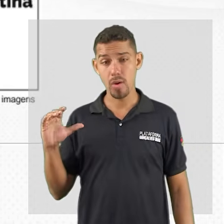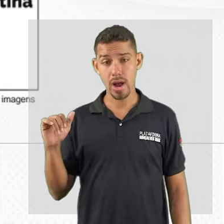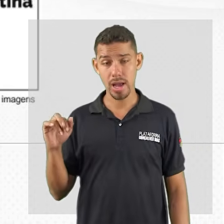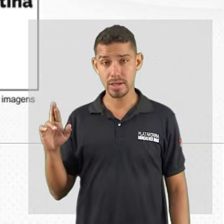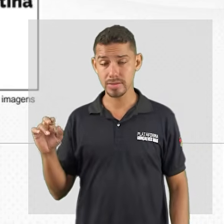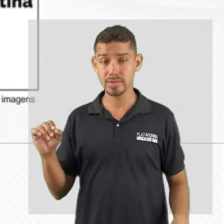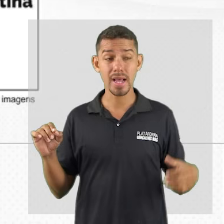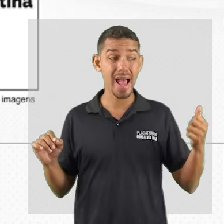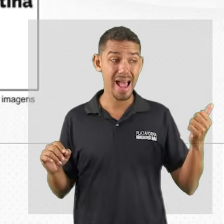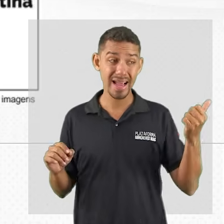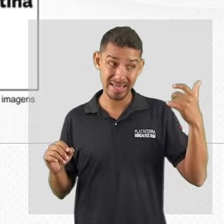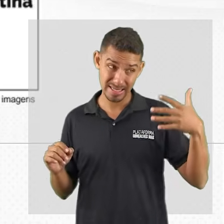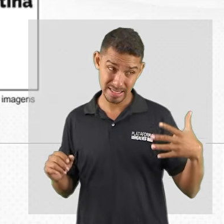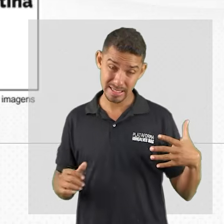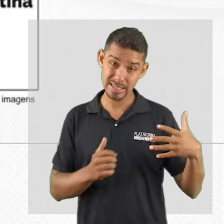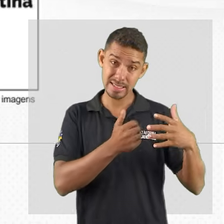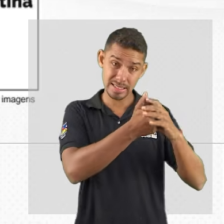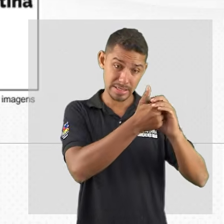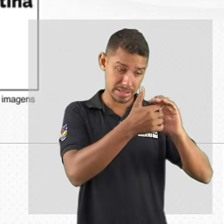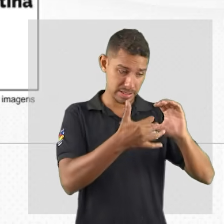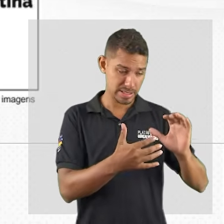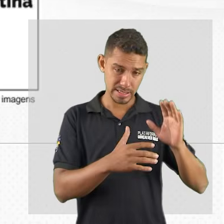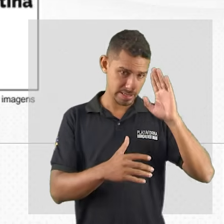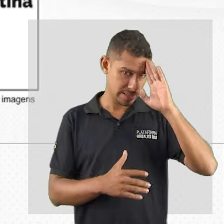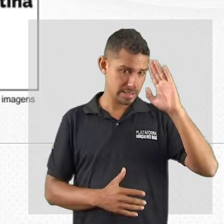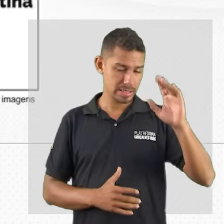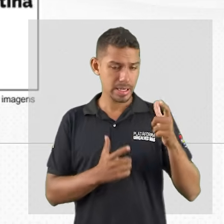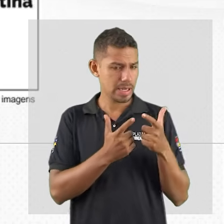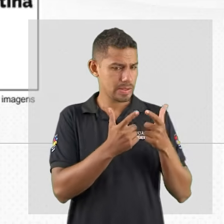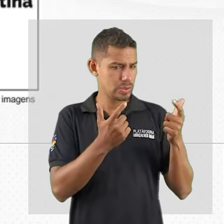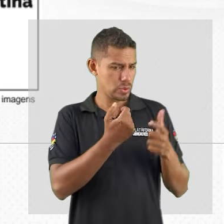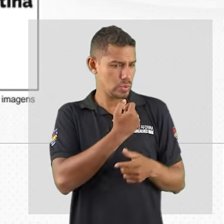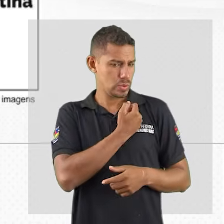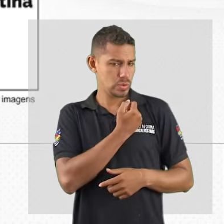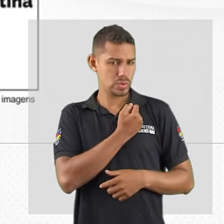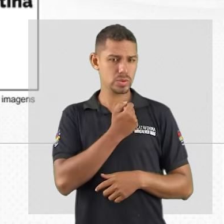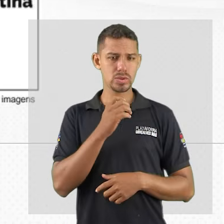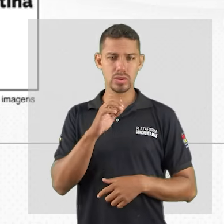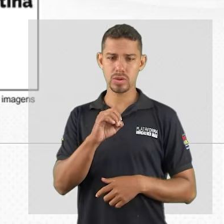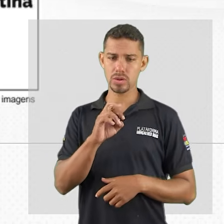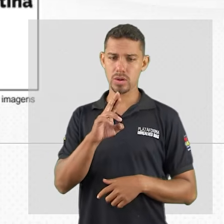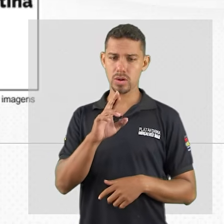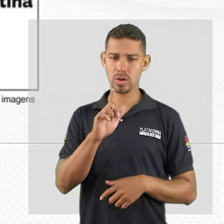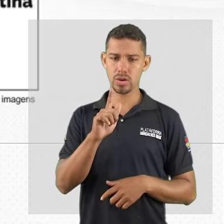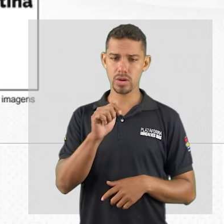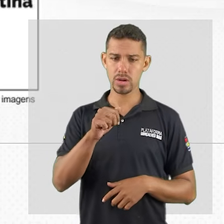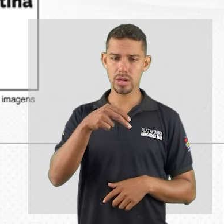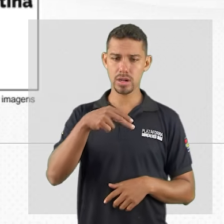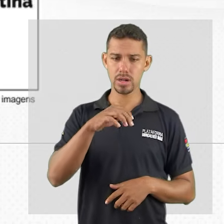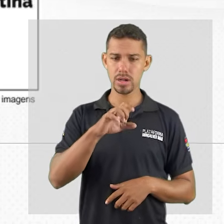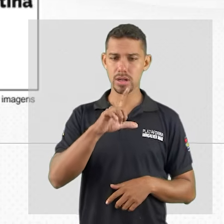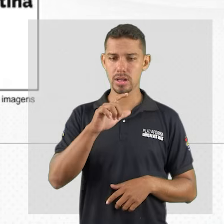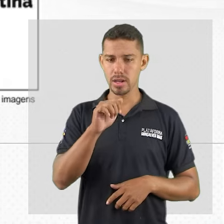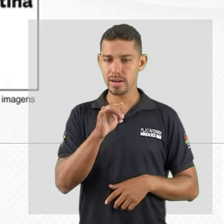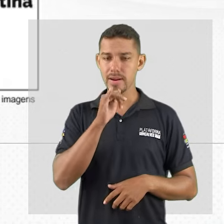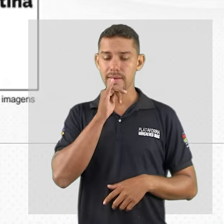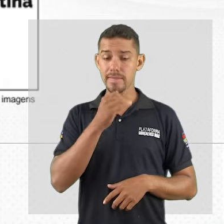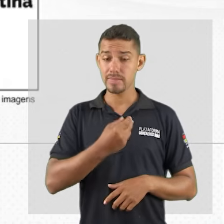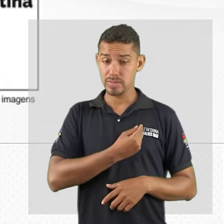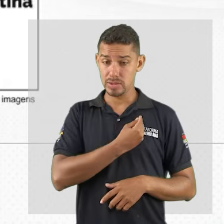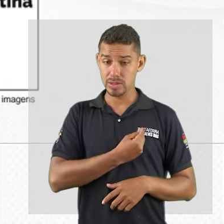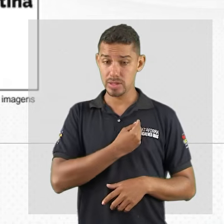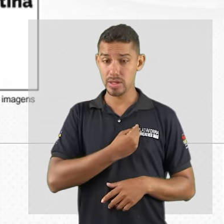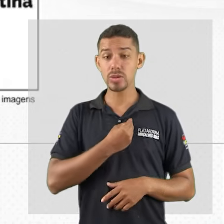característica principal, além de ter um maior número de organelas citoplasmáticas, é a presença do nosso